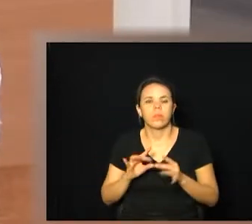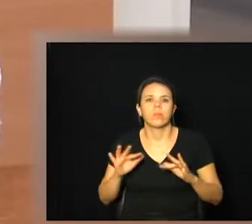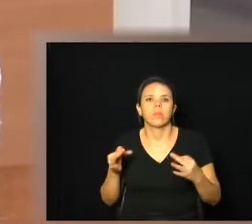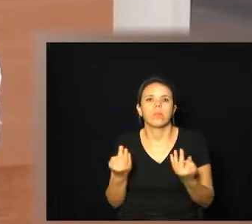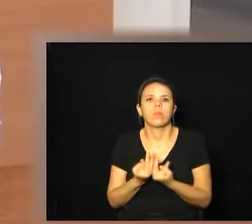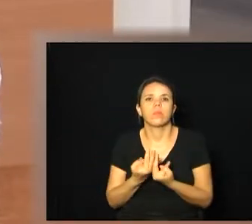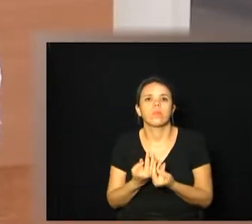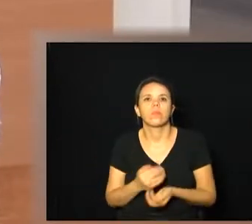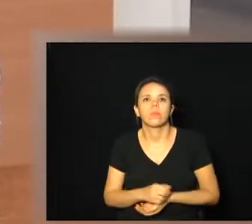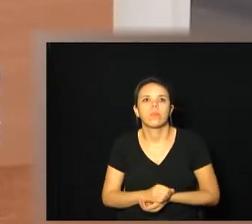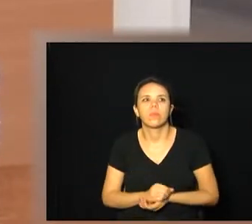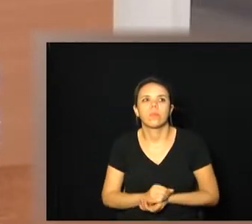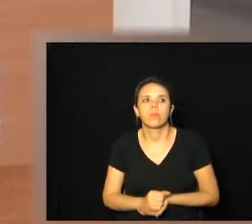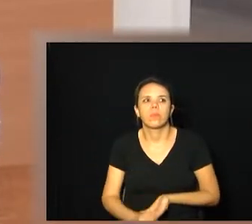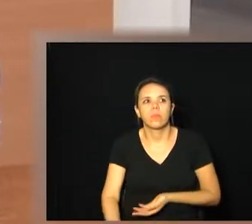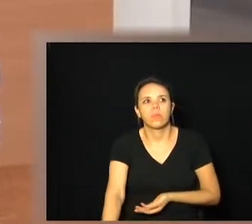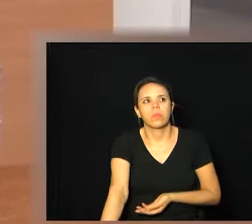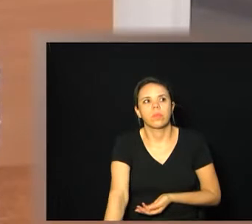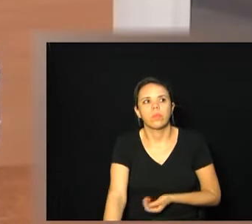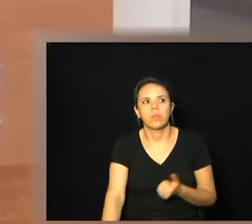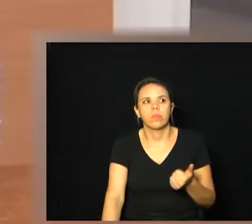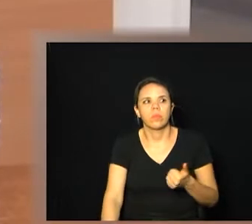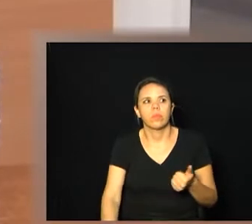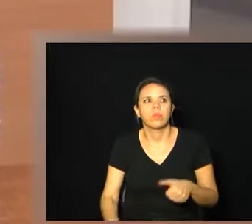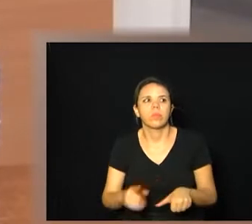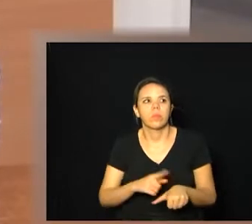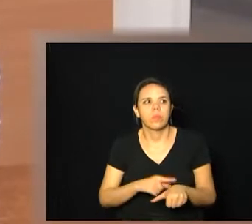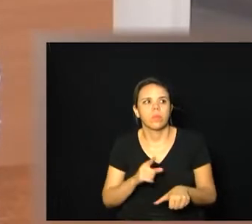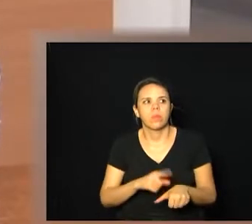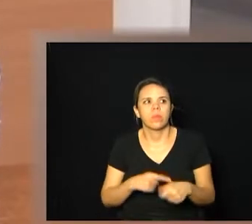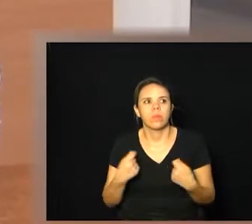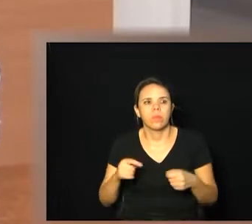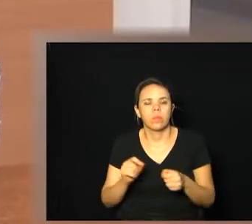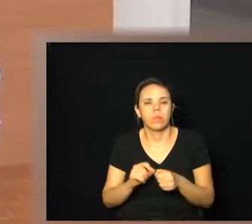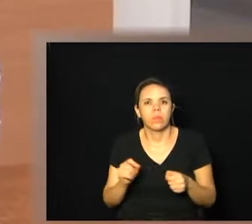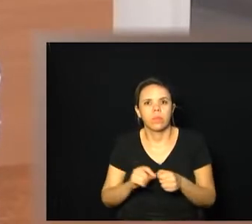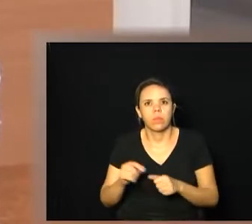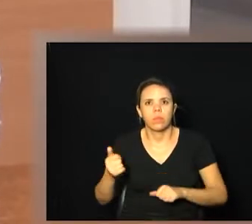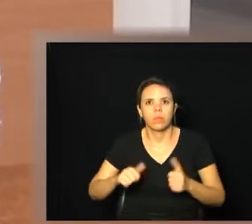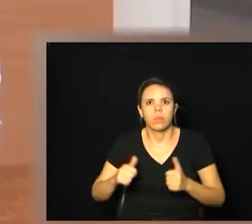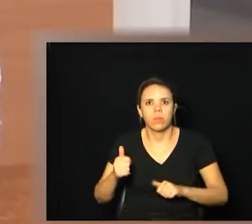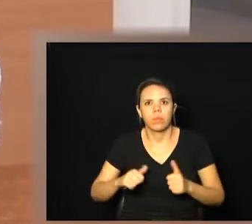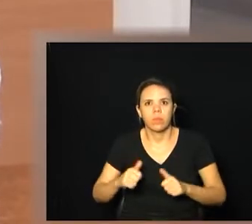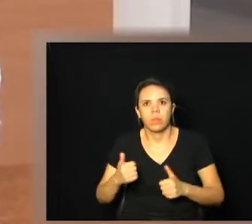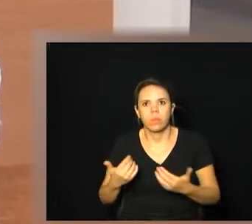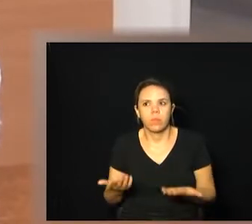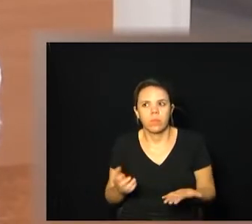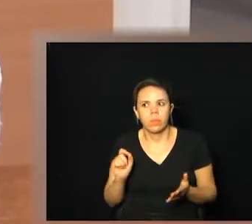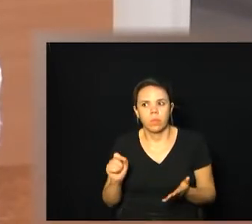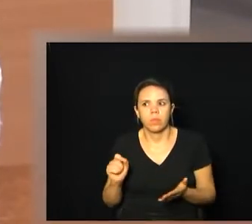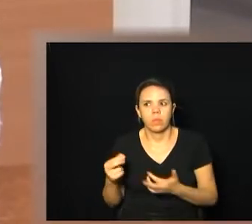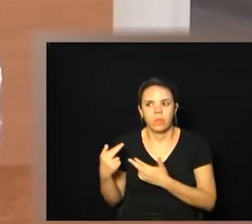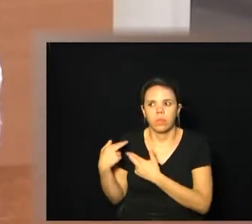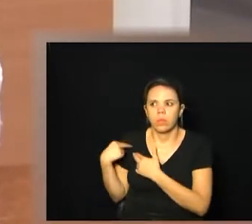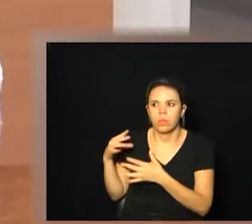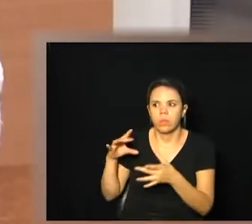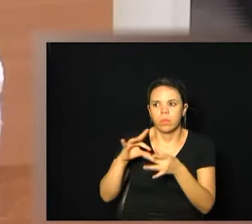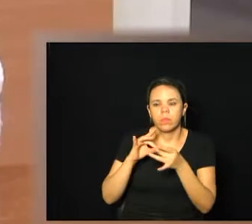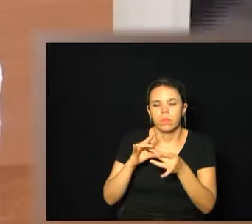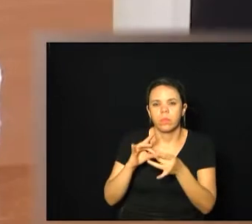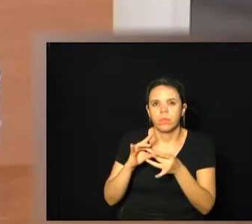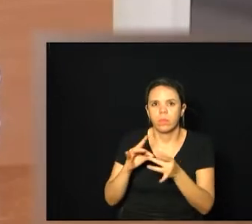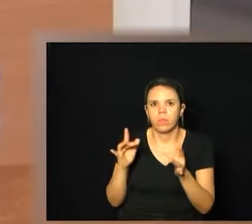e comunitários. Sim. Então, no primeiro momento, o que a gente precisa fazer é essa avaliação, né? Quem é que tem esse vínculo